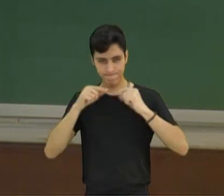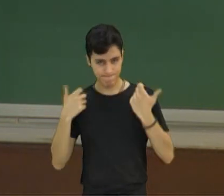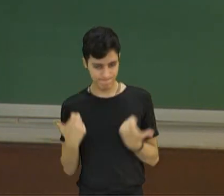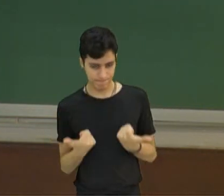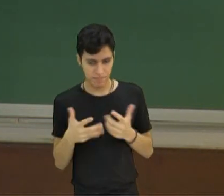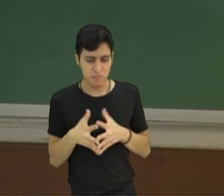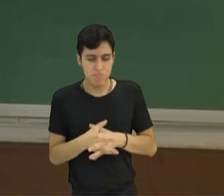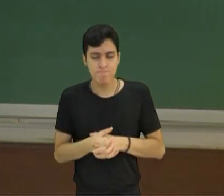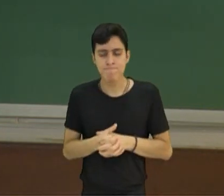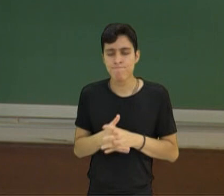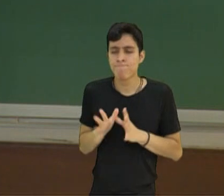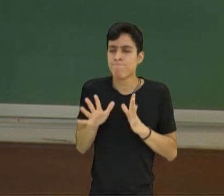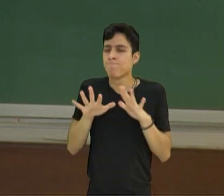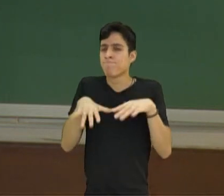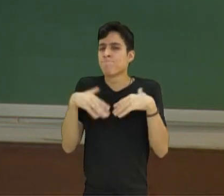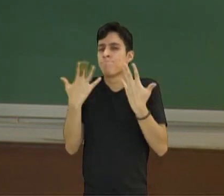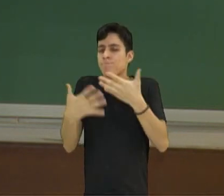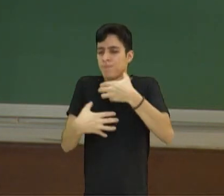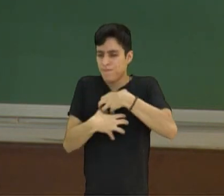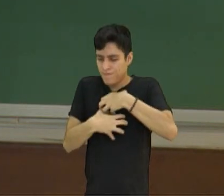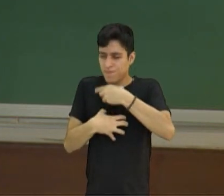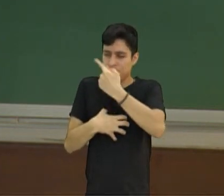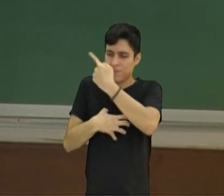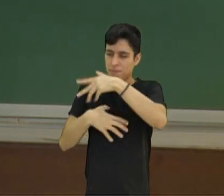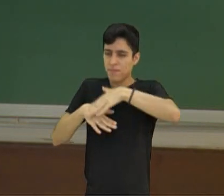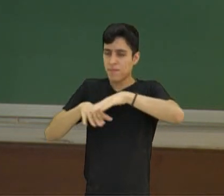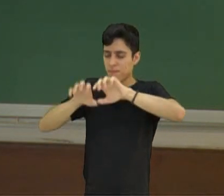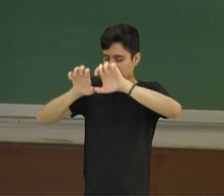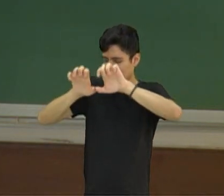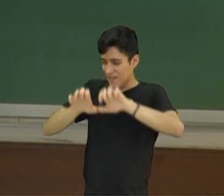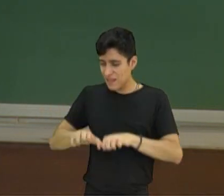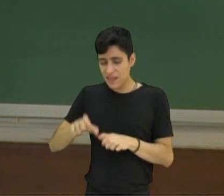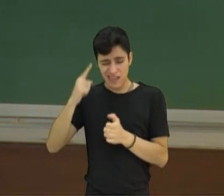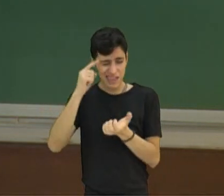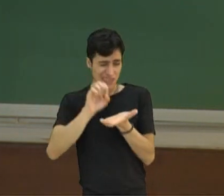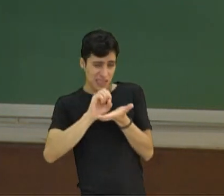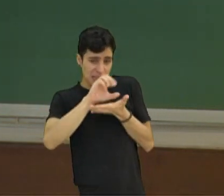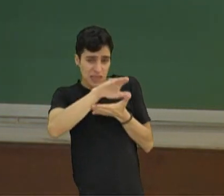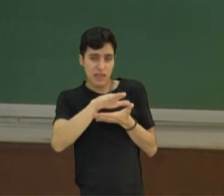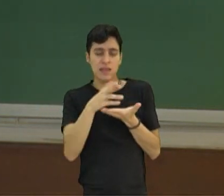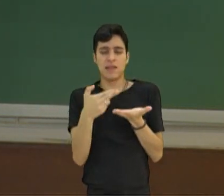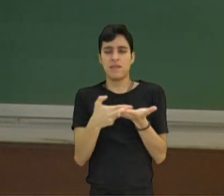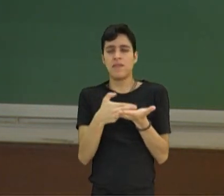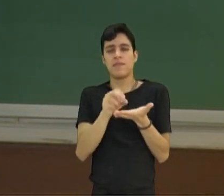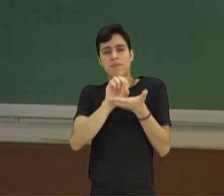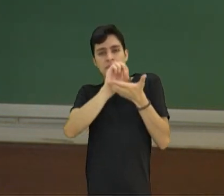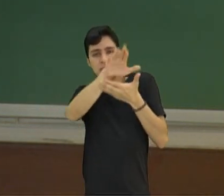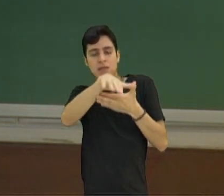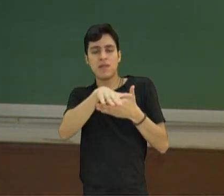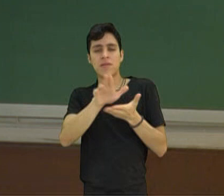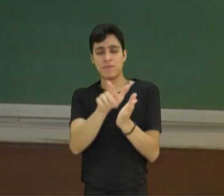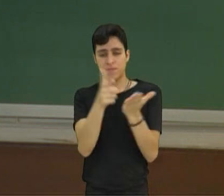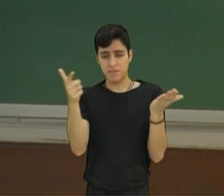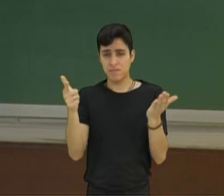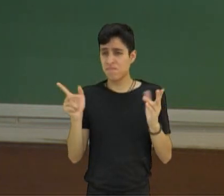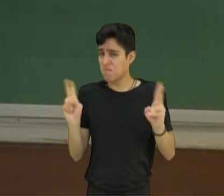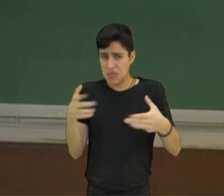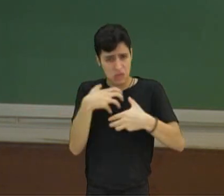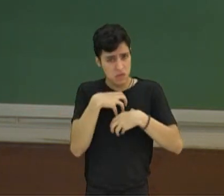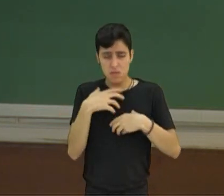De que forma ele vai estruturar esse texto que ele vai encaminhar ao jornal, à revista? Da mesma forma que ele escreveria para